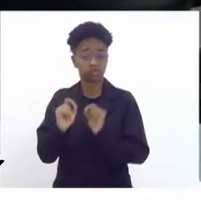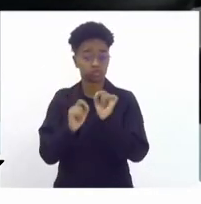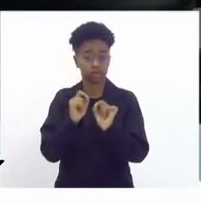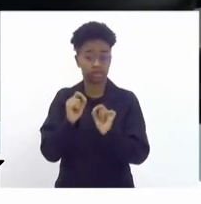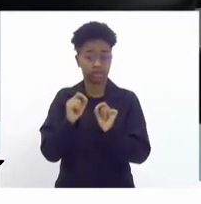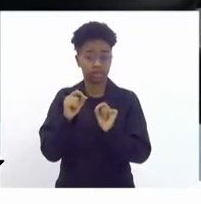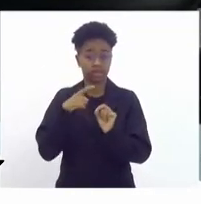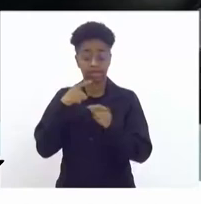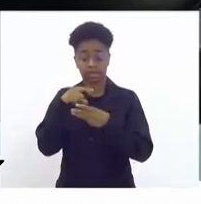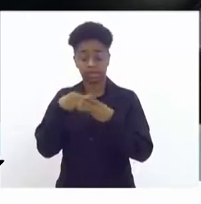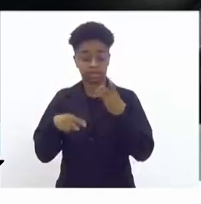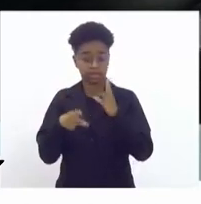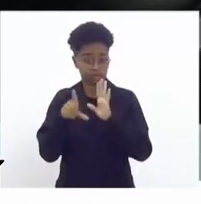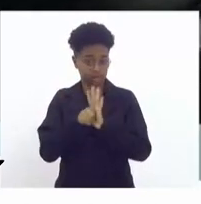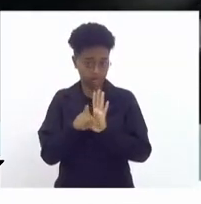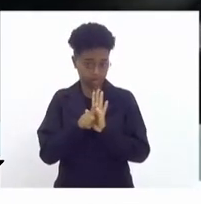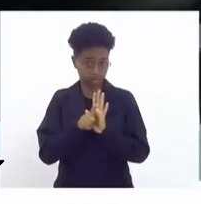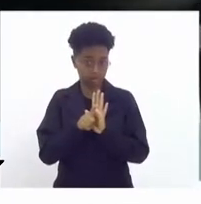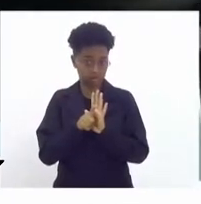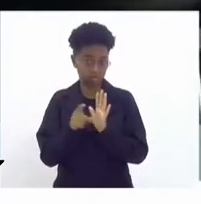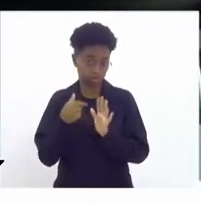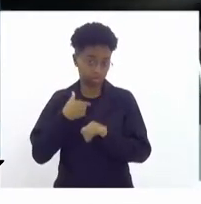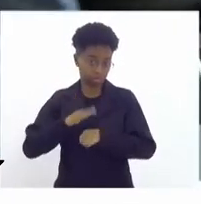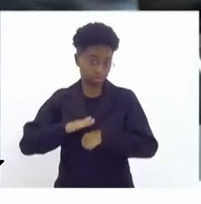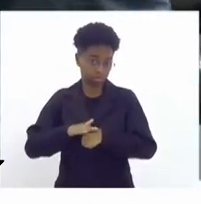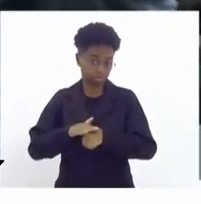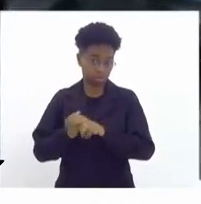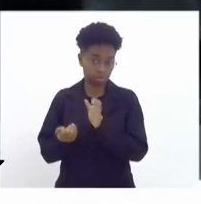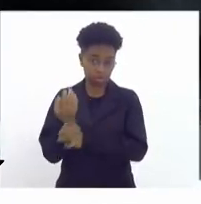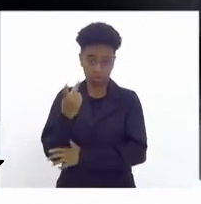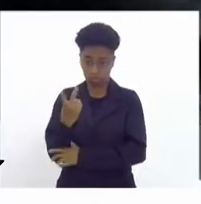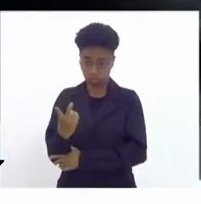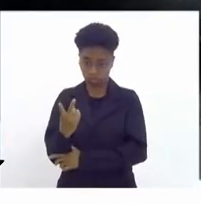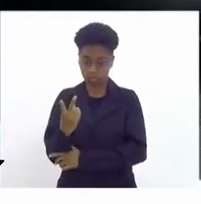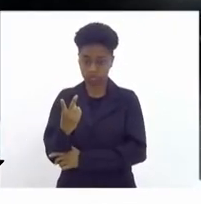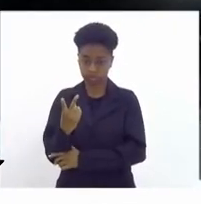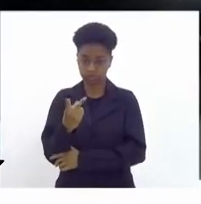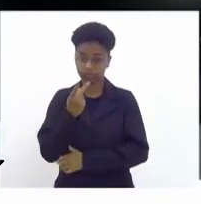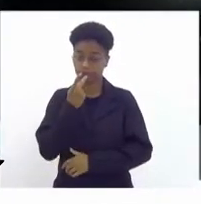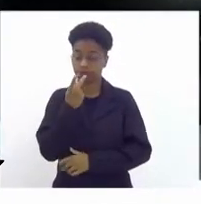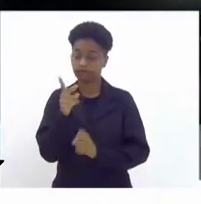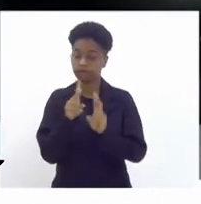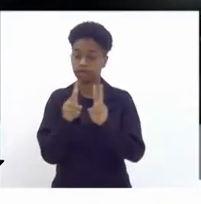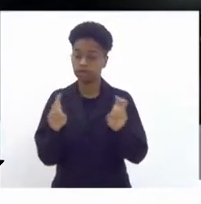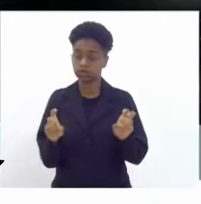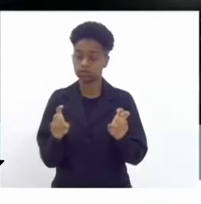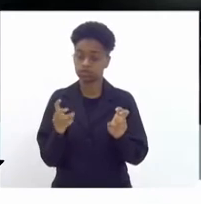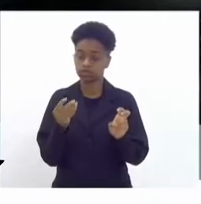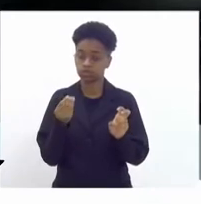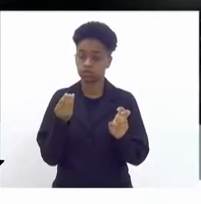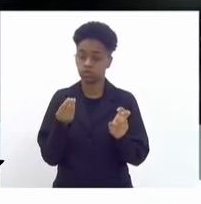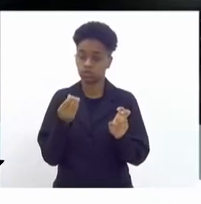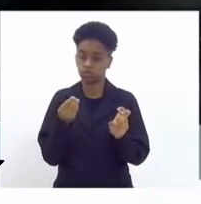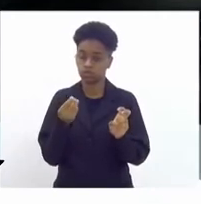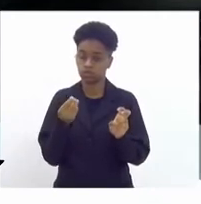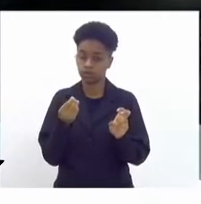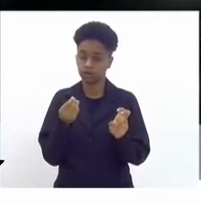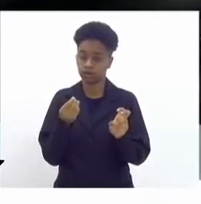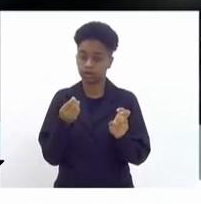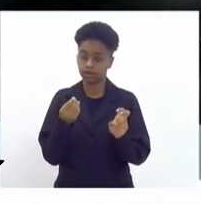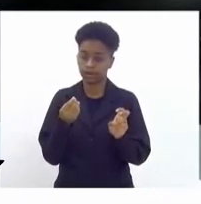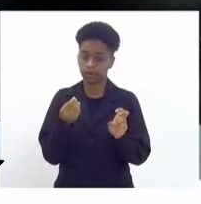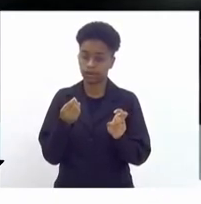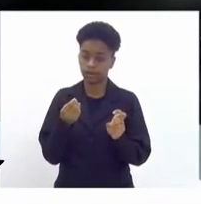três leis, do qual eu sou autor de duas, que diz respeito ao vício de